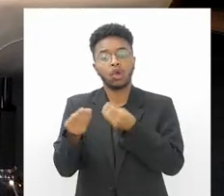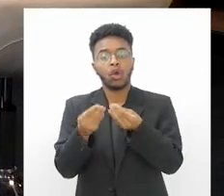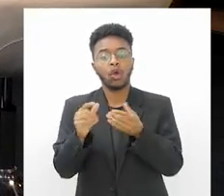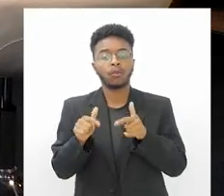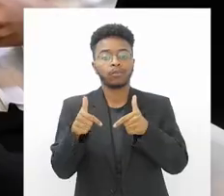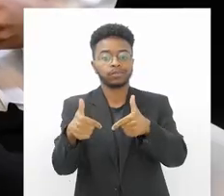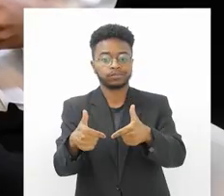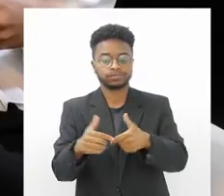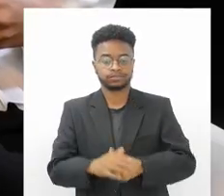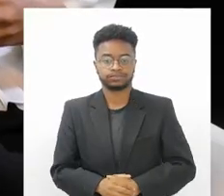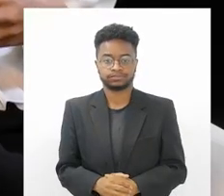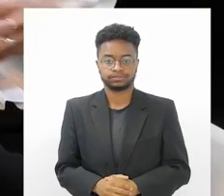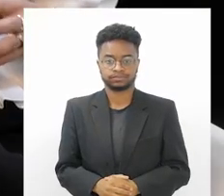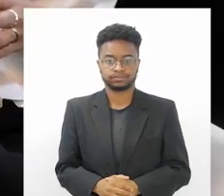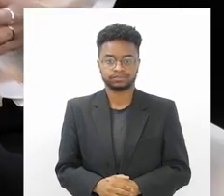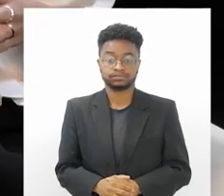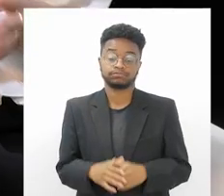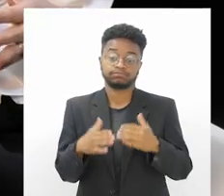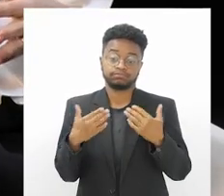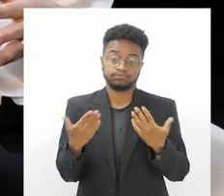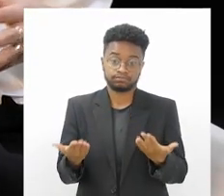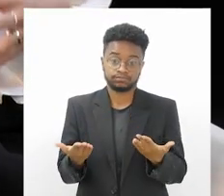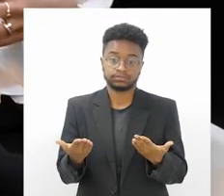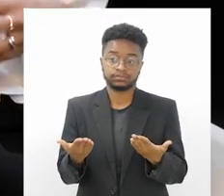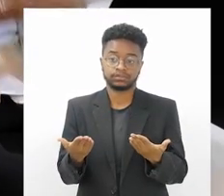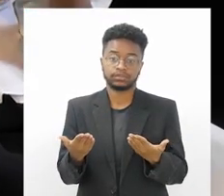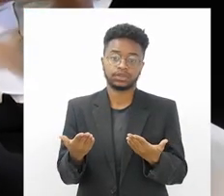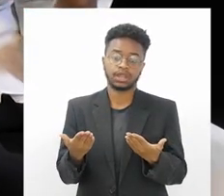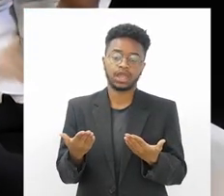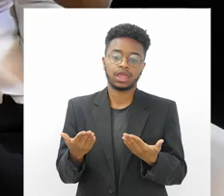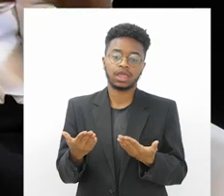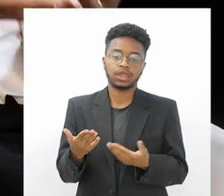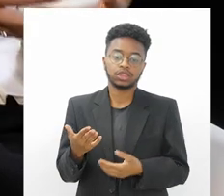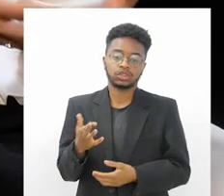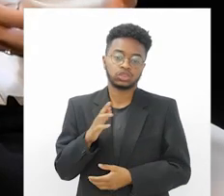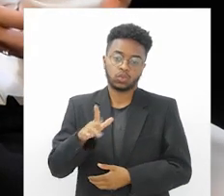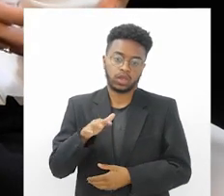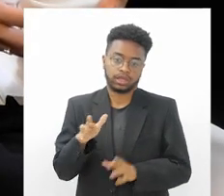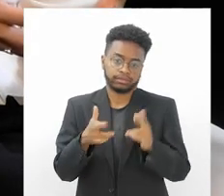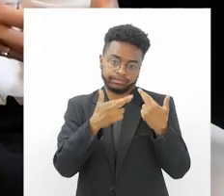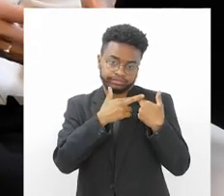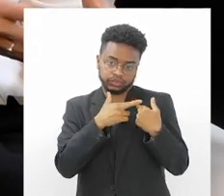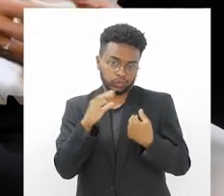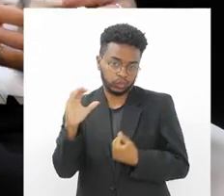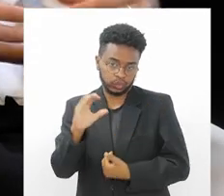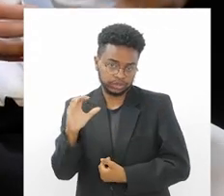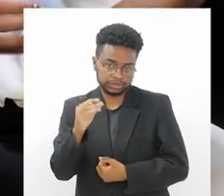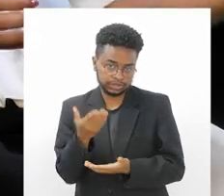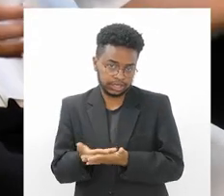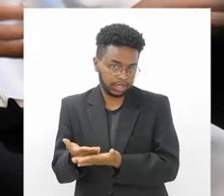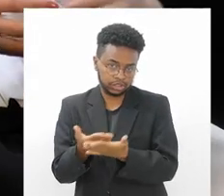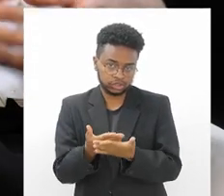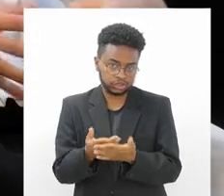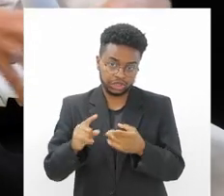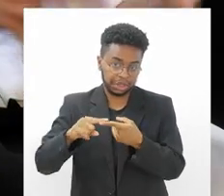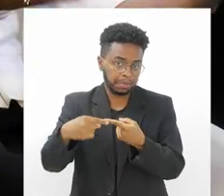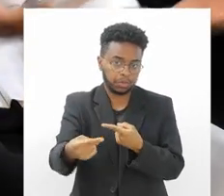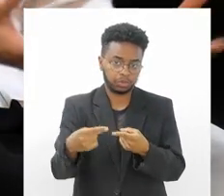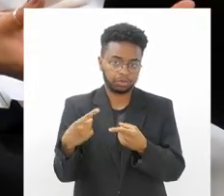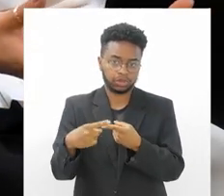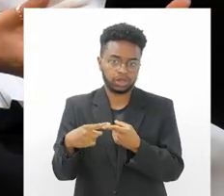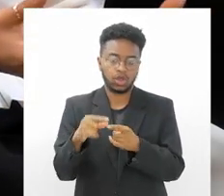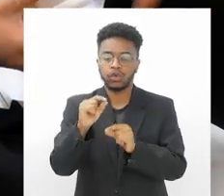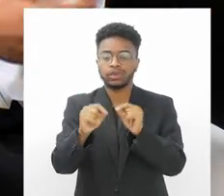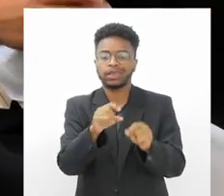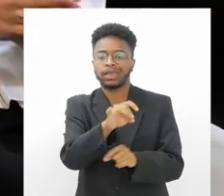que se pode ser feito. E aí, bom, aí foge um pouco da alçada, né, do cientista depois disso, o que as nações